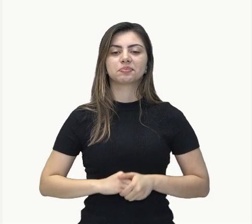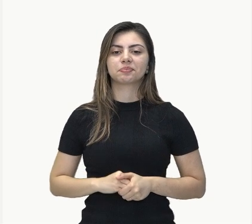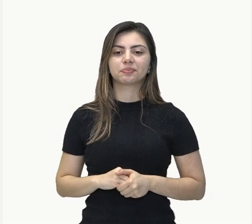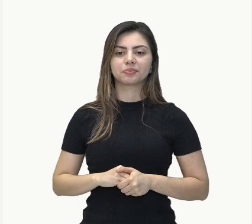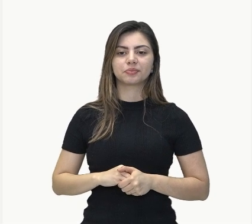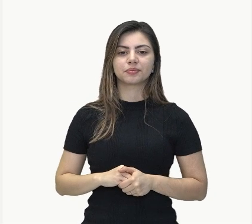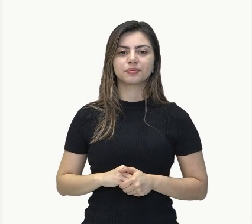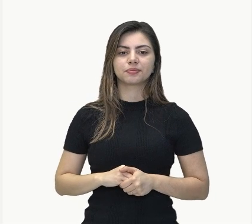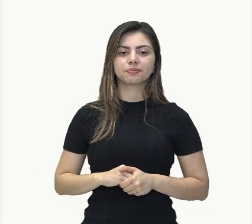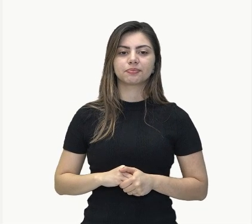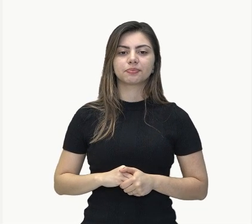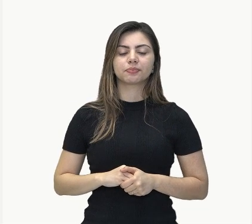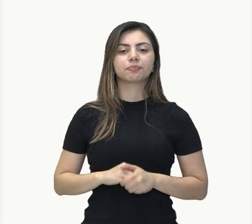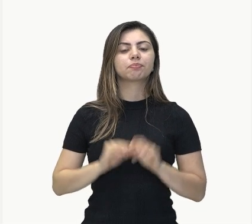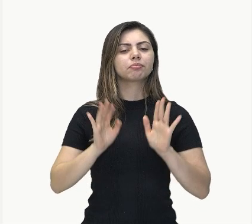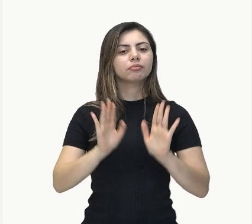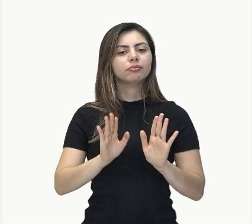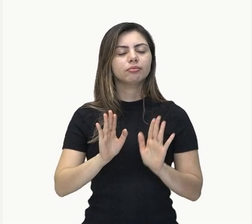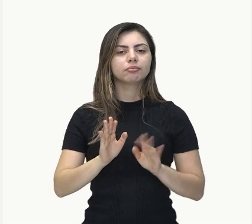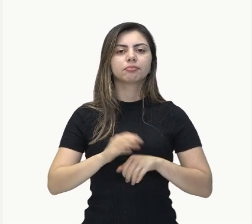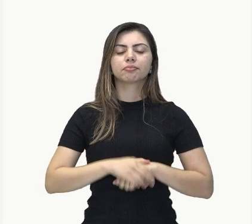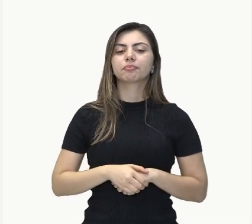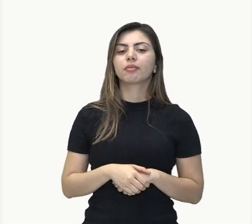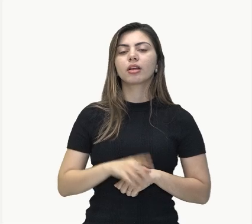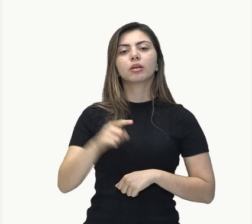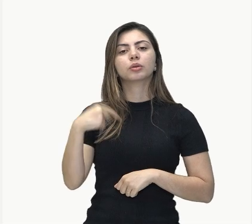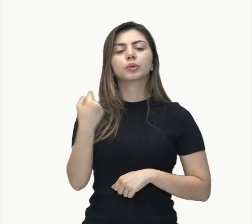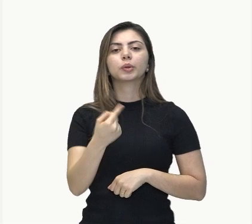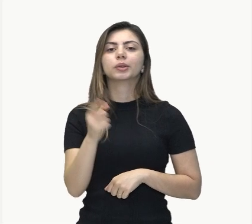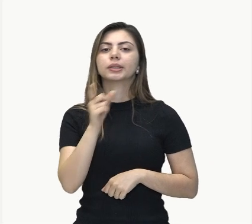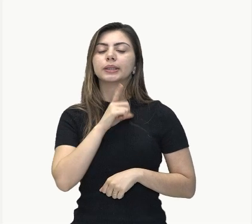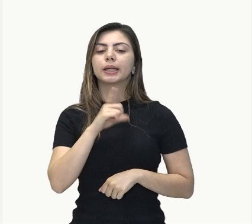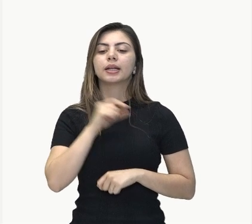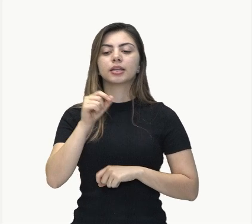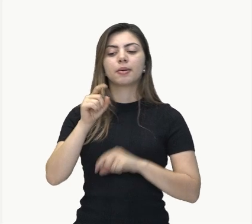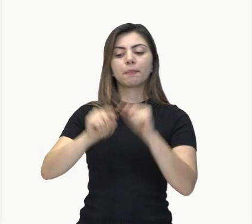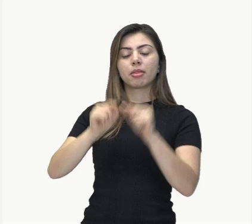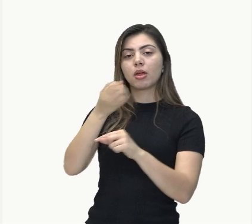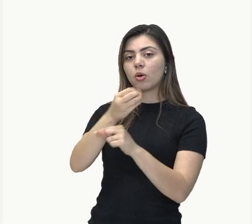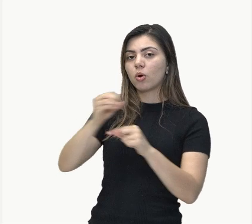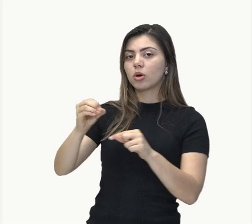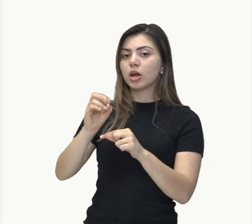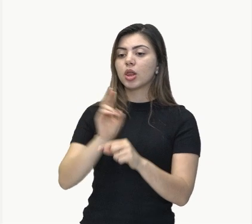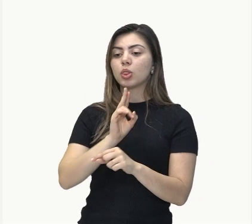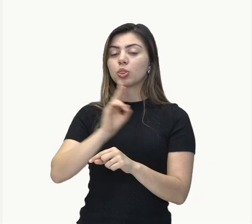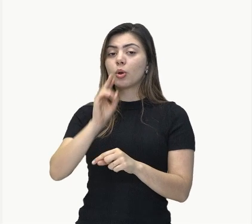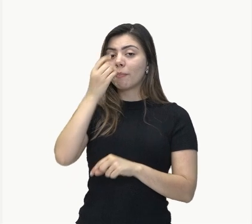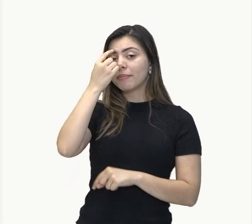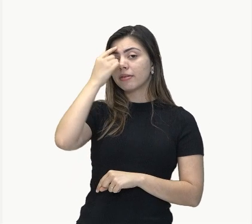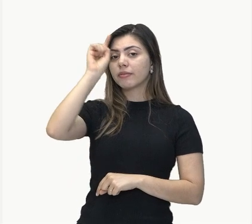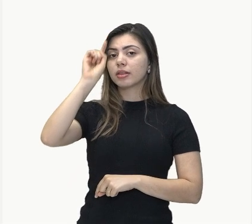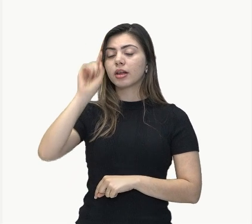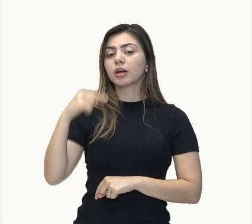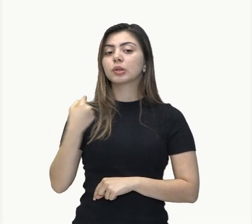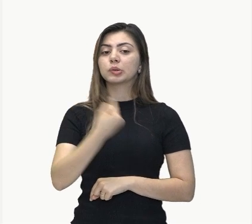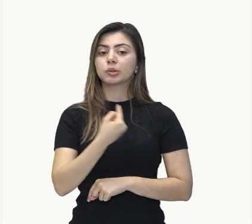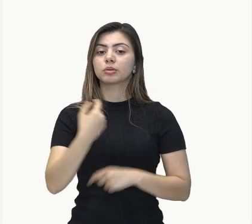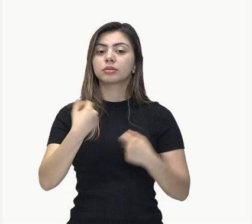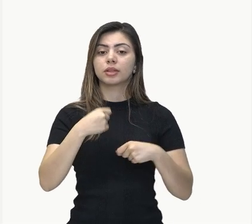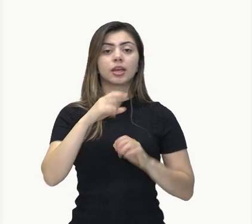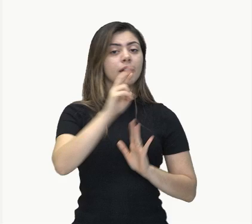interessante. Agora, quando a gente vai nomear os compostos orgânicos, a gente vai utilizar